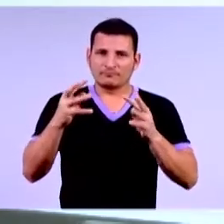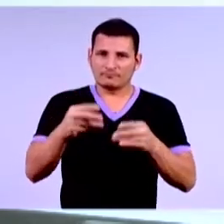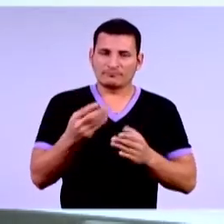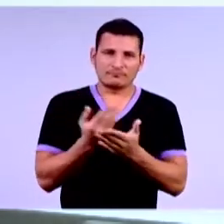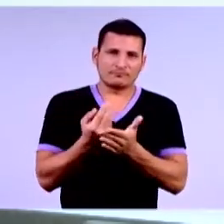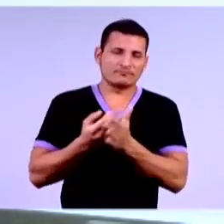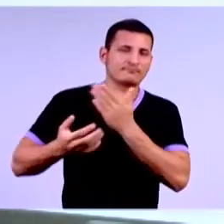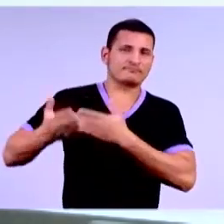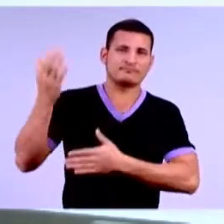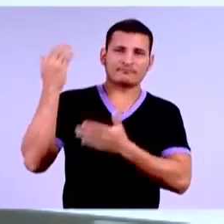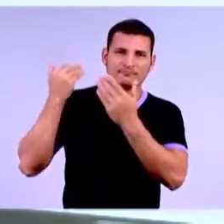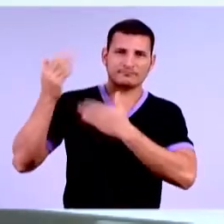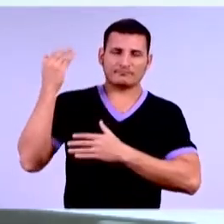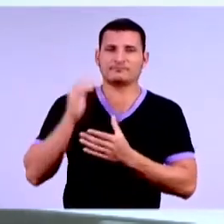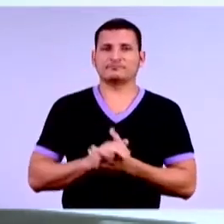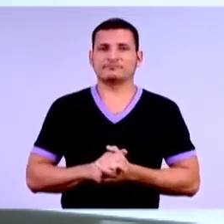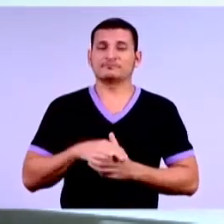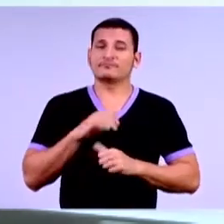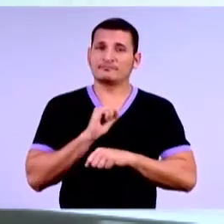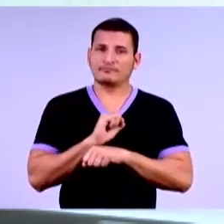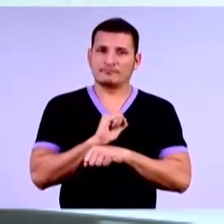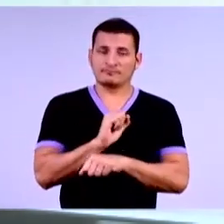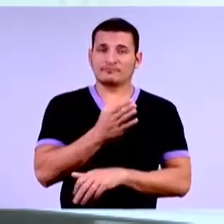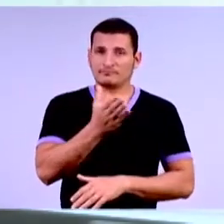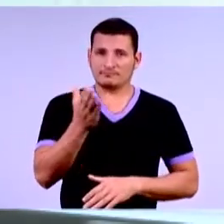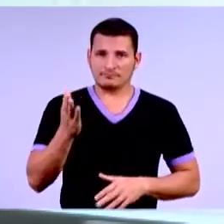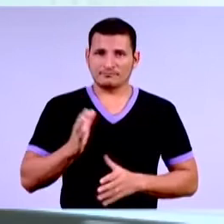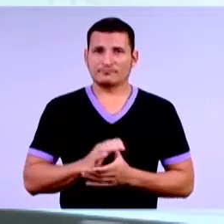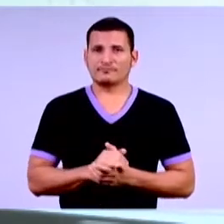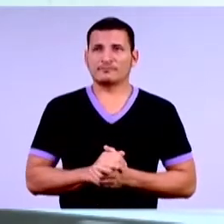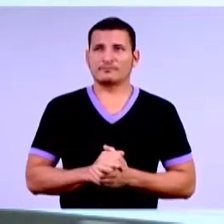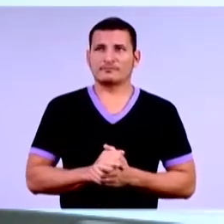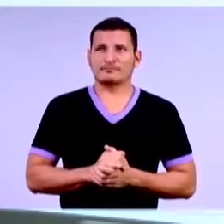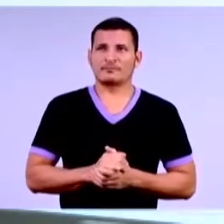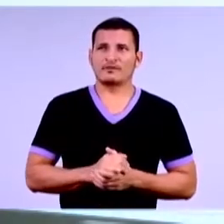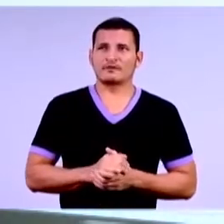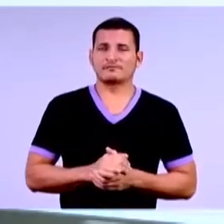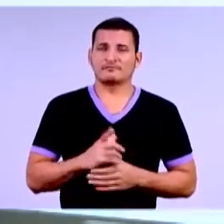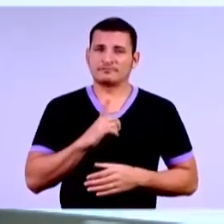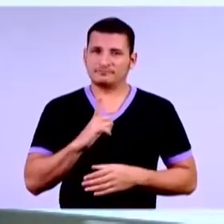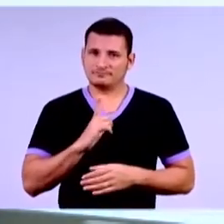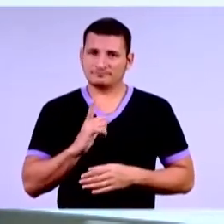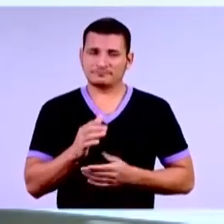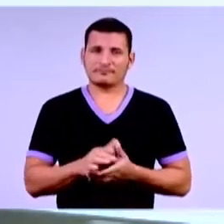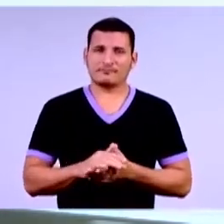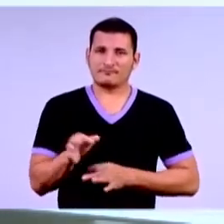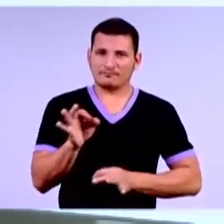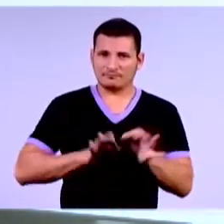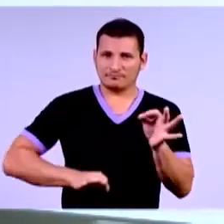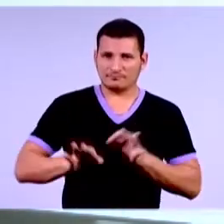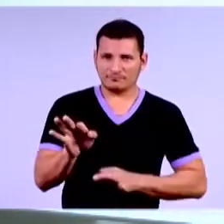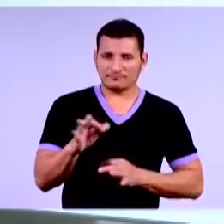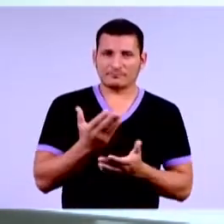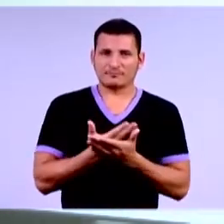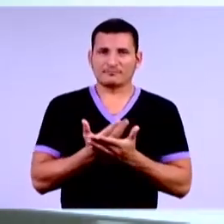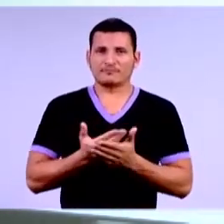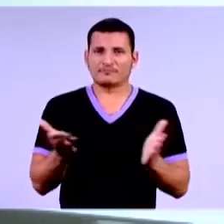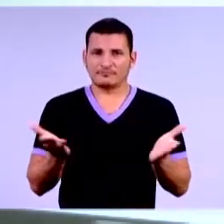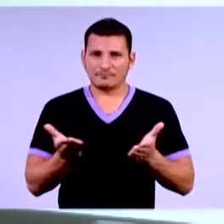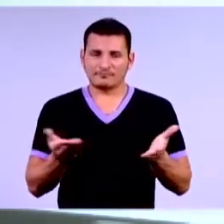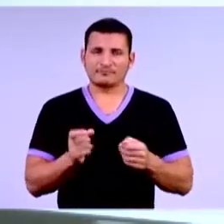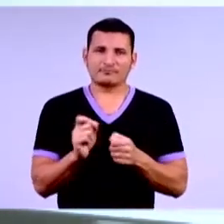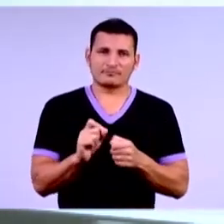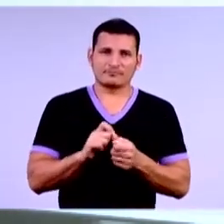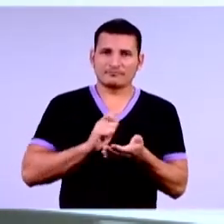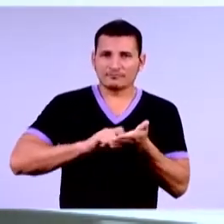aulas espero que vocês estejam sim organizado para a aula de hoje fazendo anotações